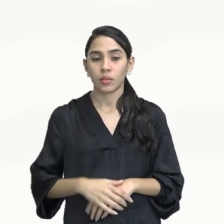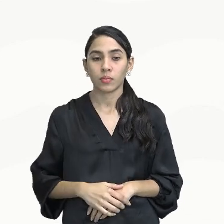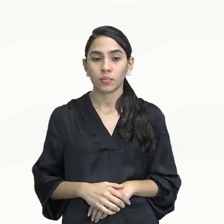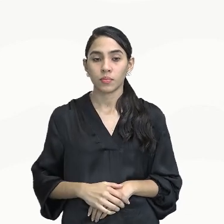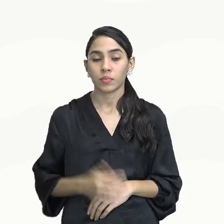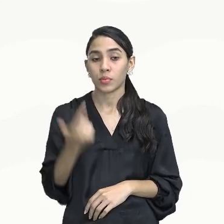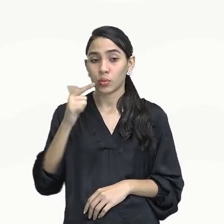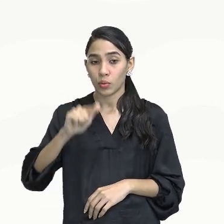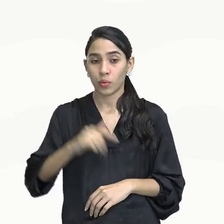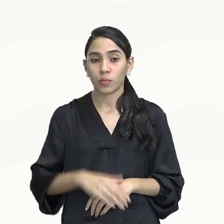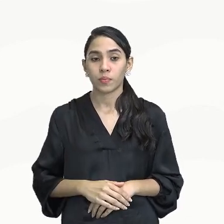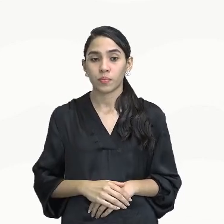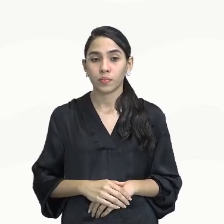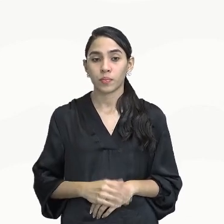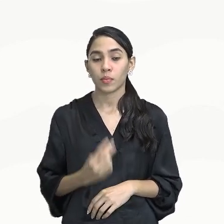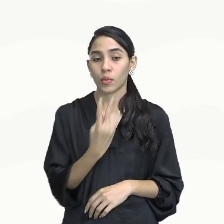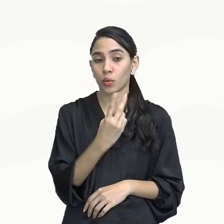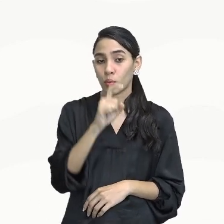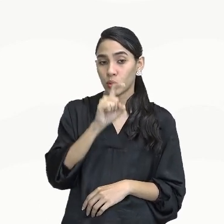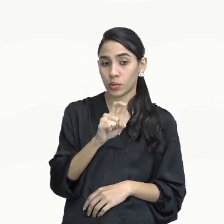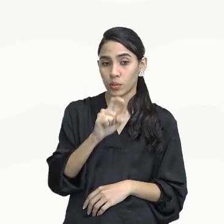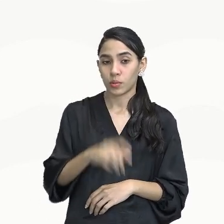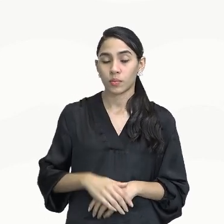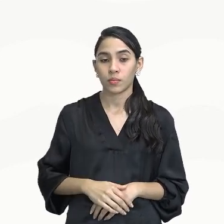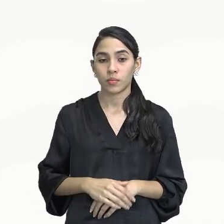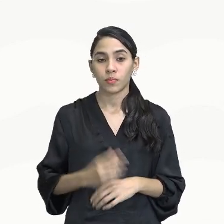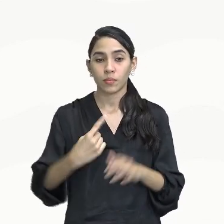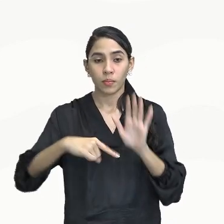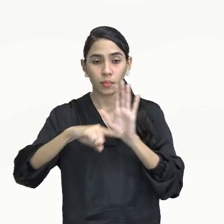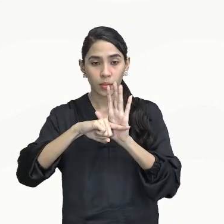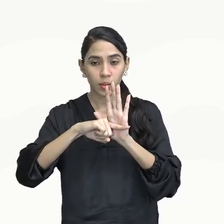isolando aqui o valor do x. Então, menos